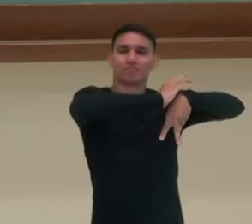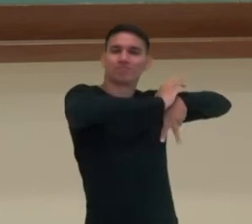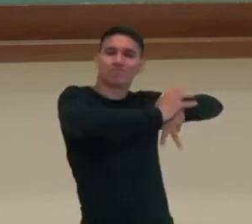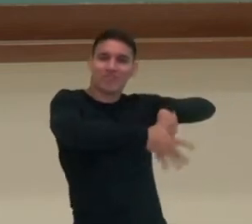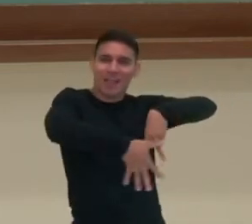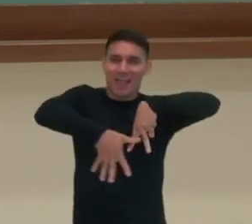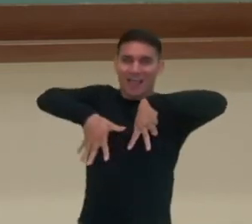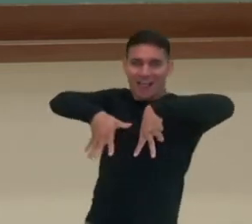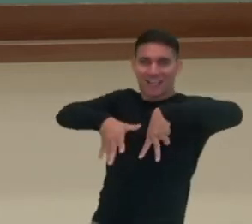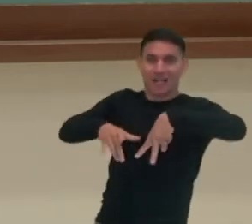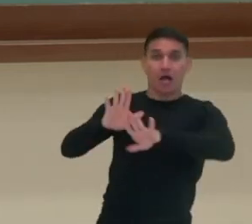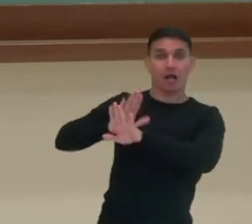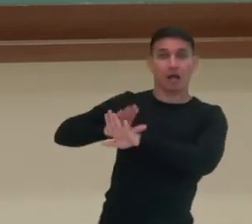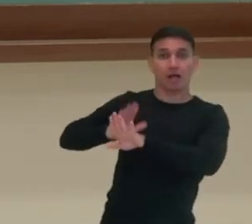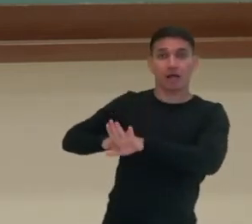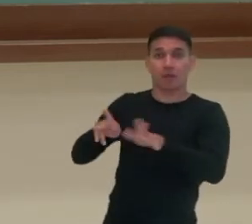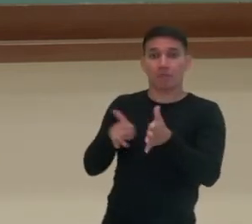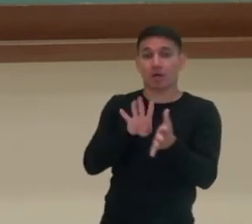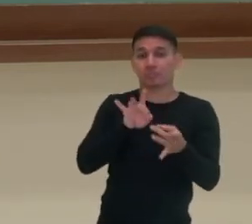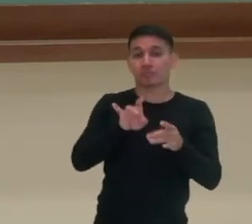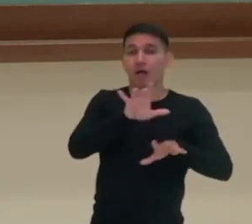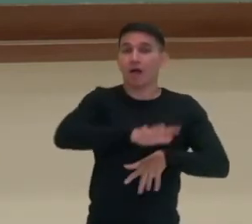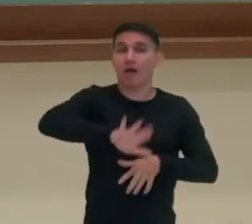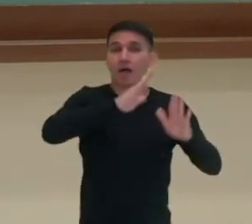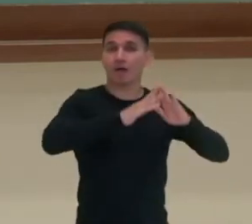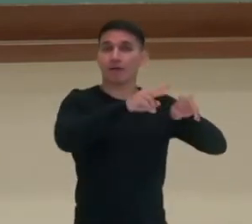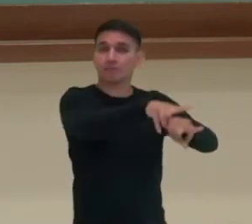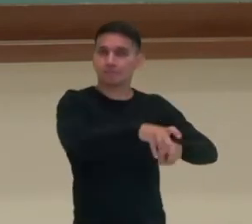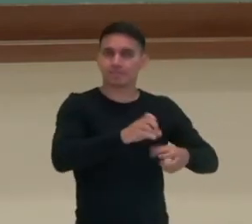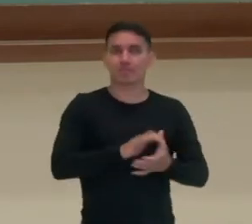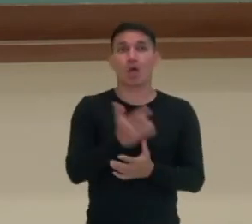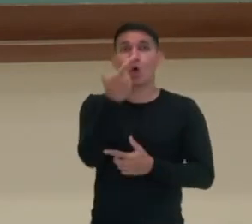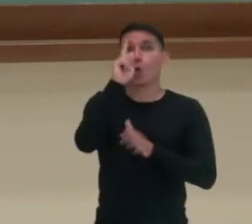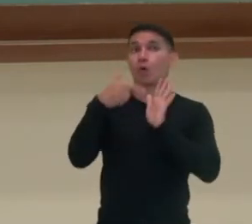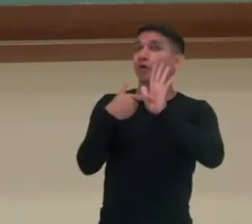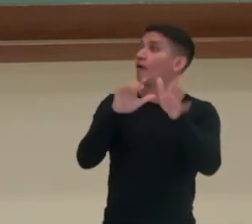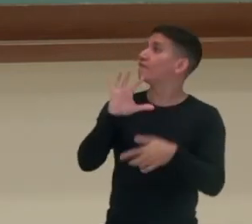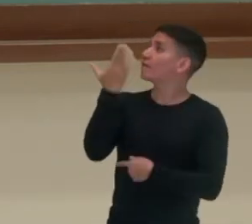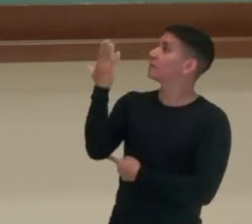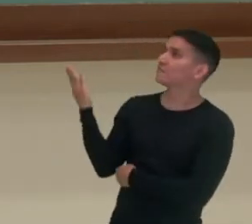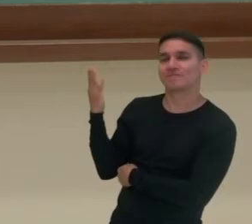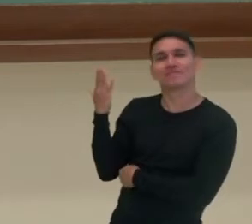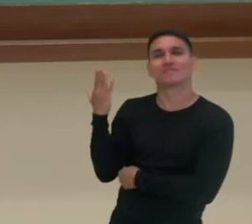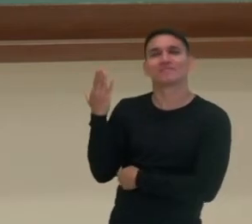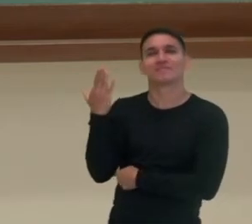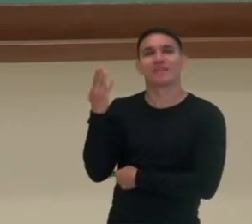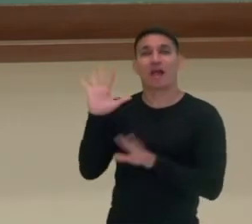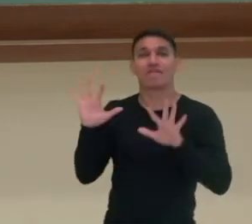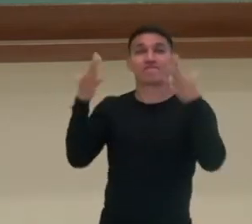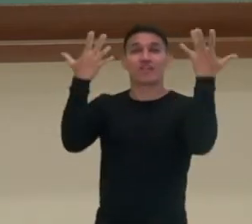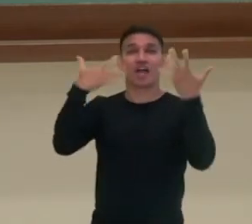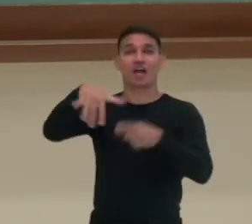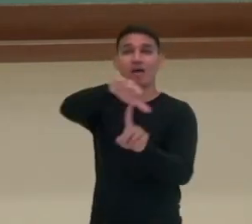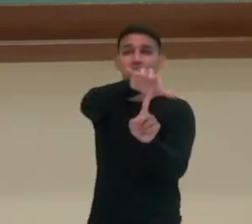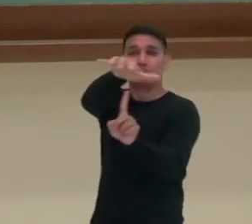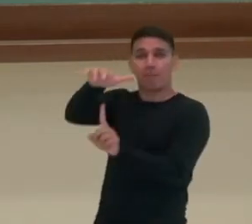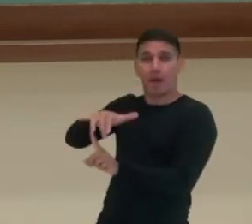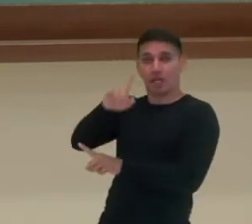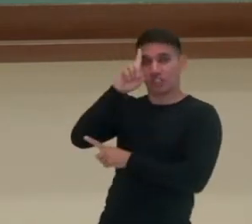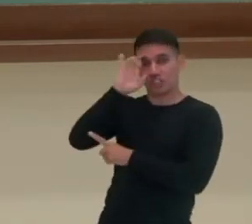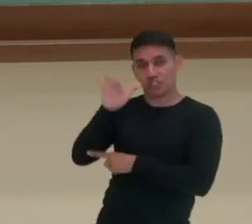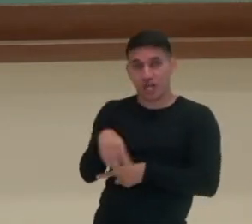de camponesas. E agora eu trouxe outra festa, a Folia de Reis, 25